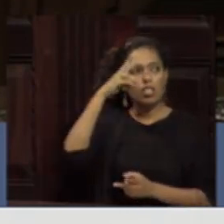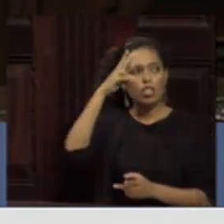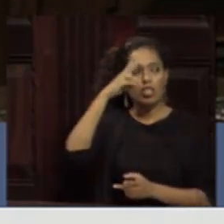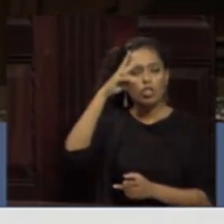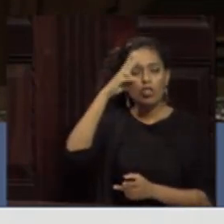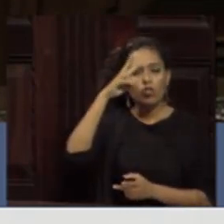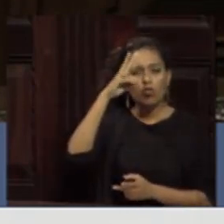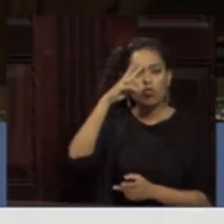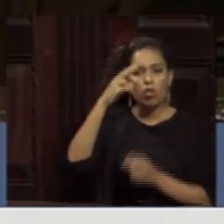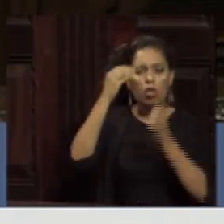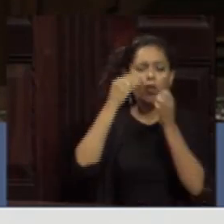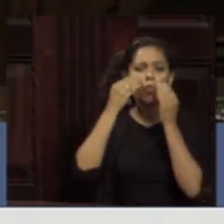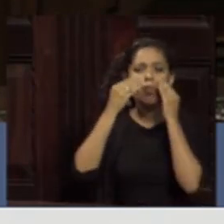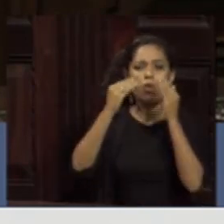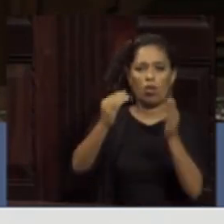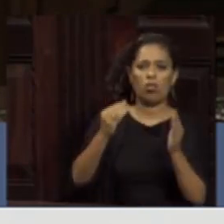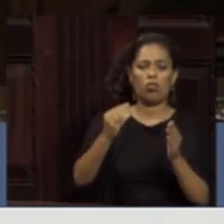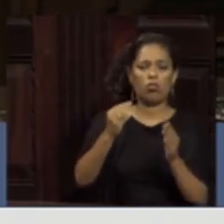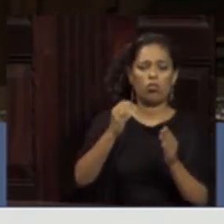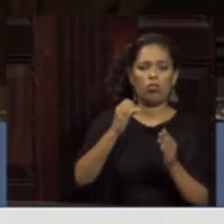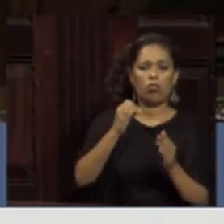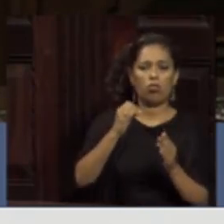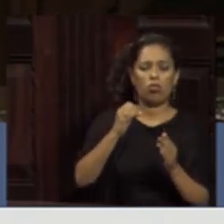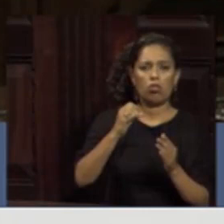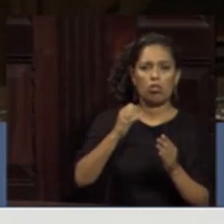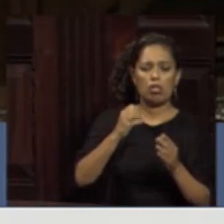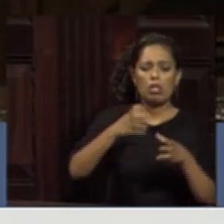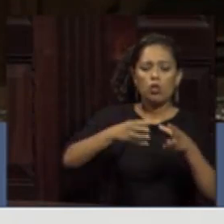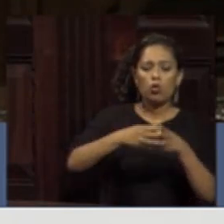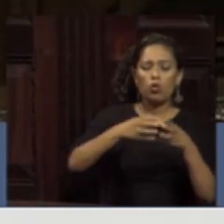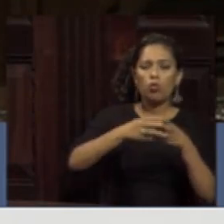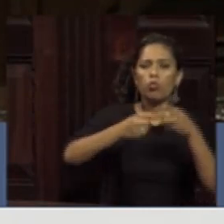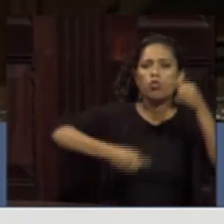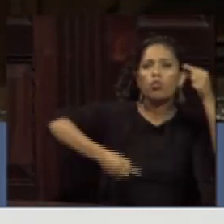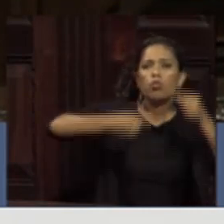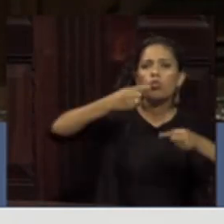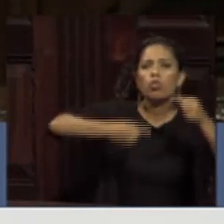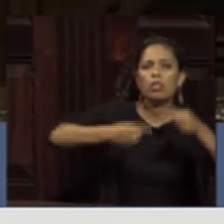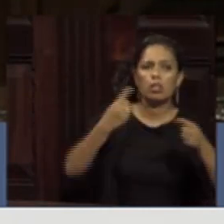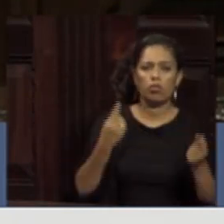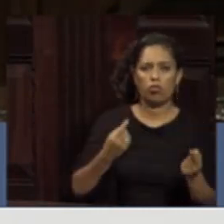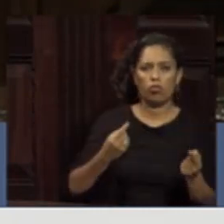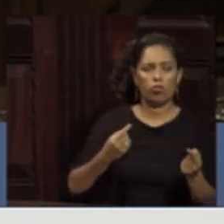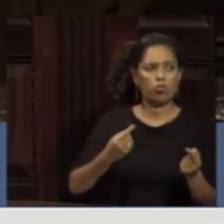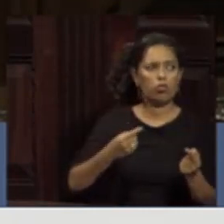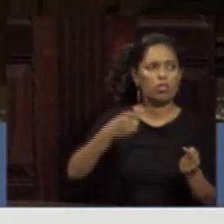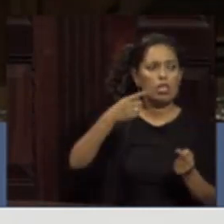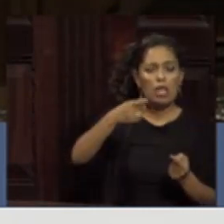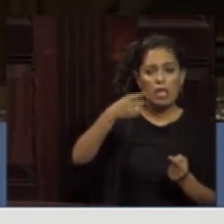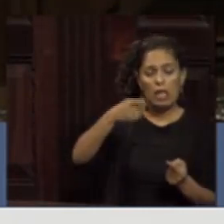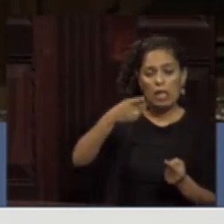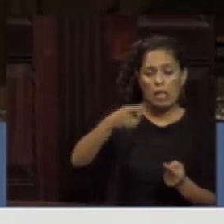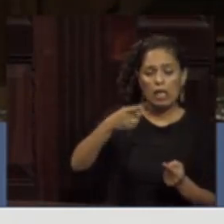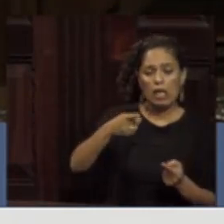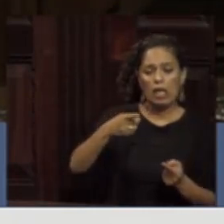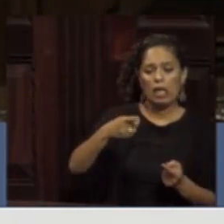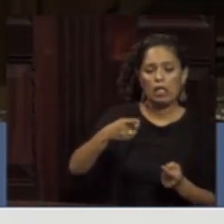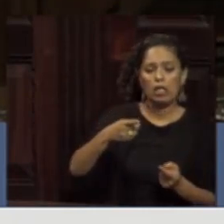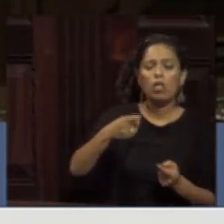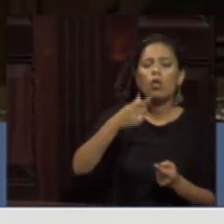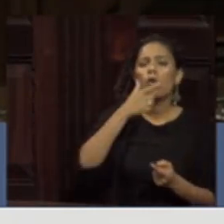os partidos. Um partido que era comandado por um político X,